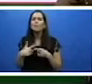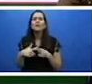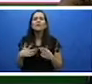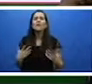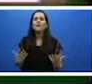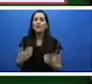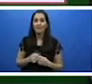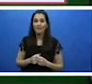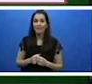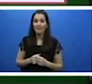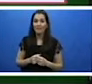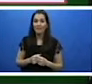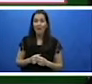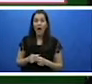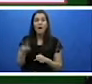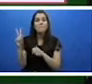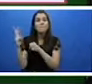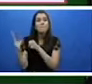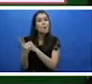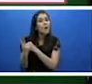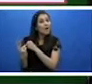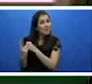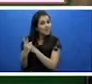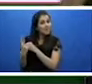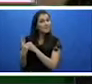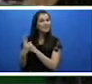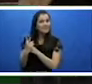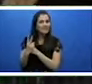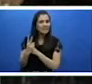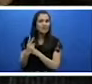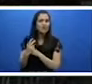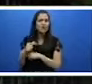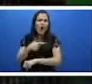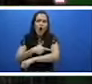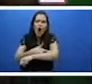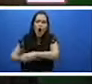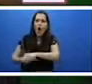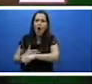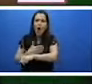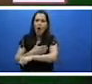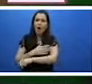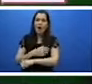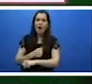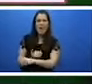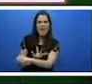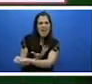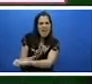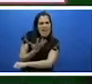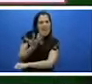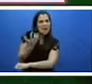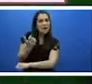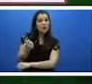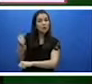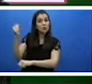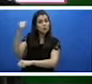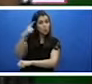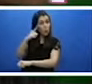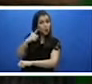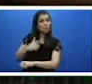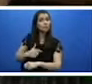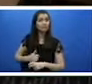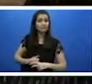Porque fornece a proteção contra cortes, contra queimaduras, solares, tá?